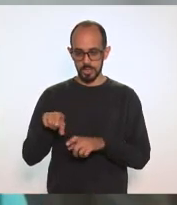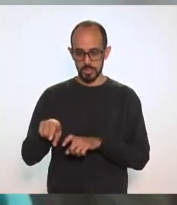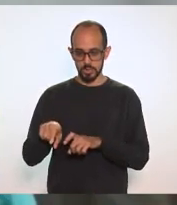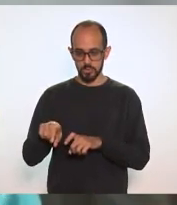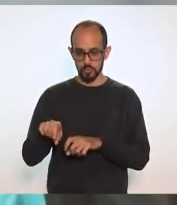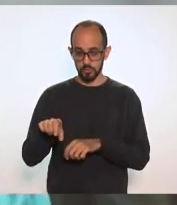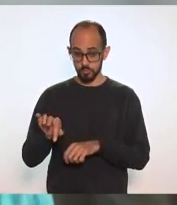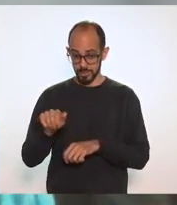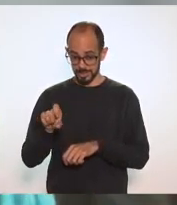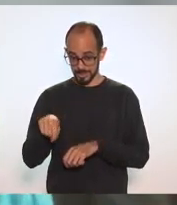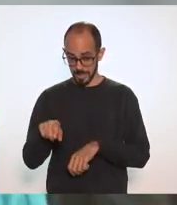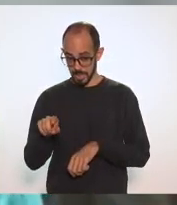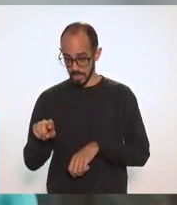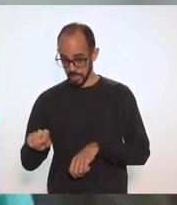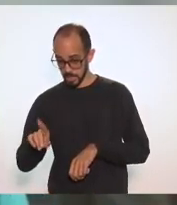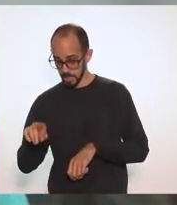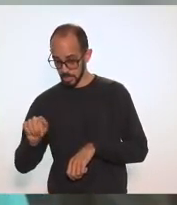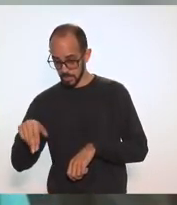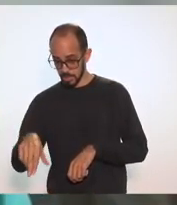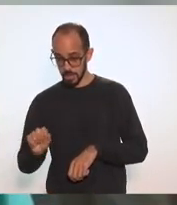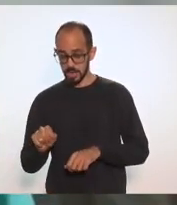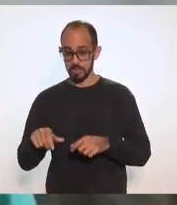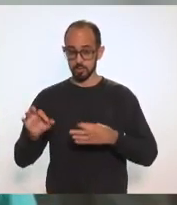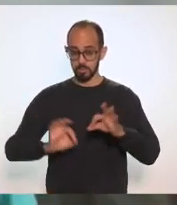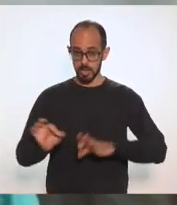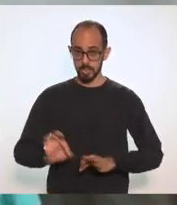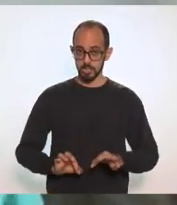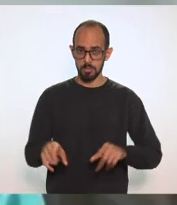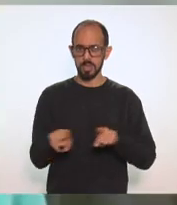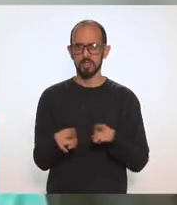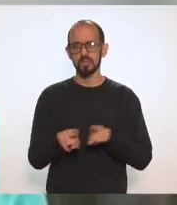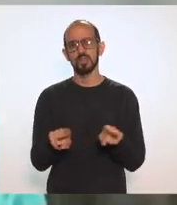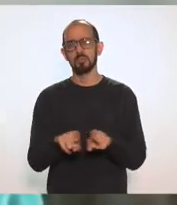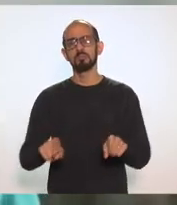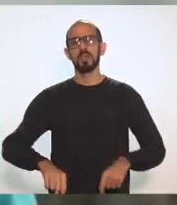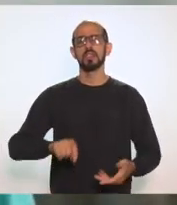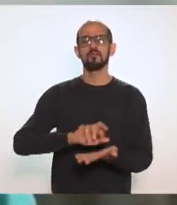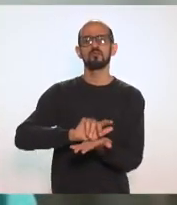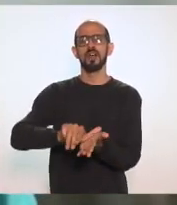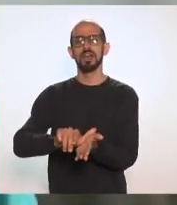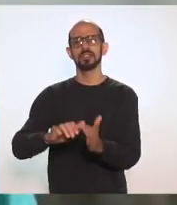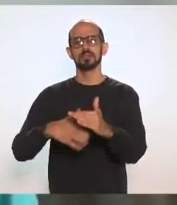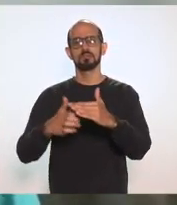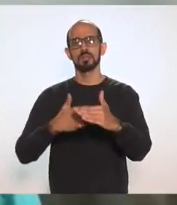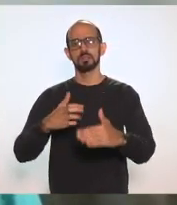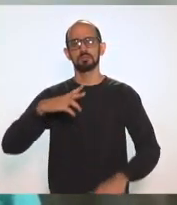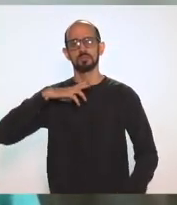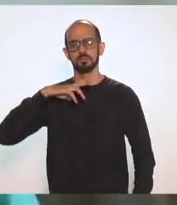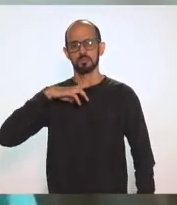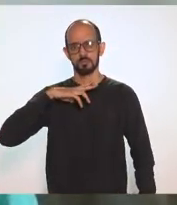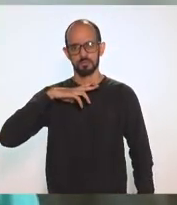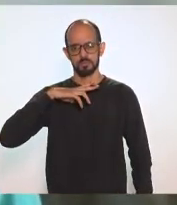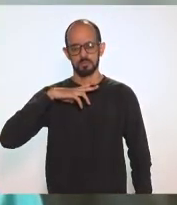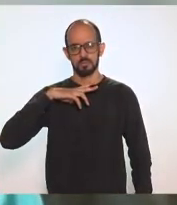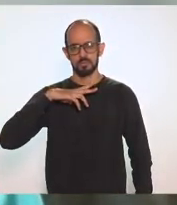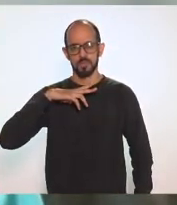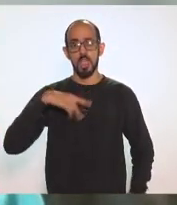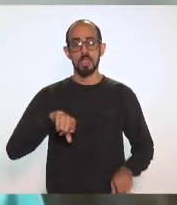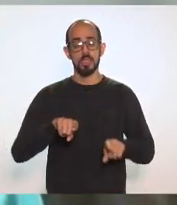de Planejamento, diversas entidades privadas, né? E o